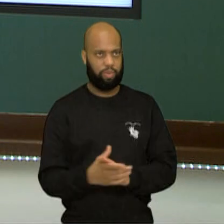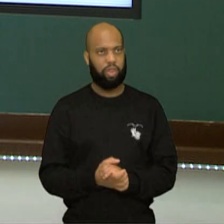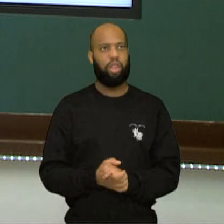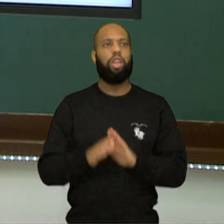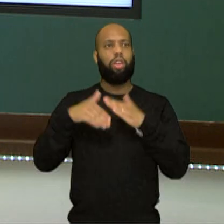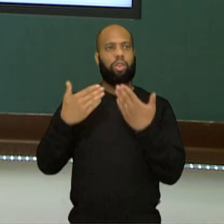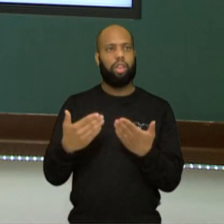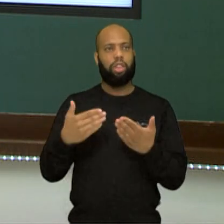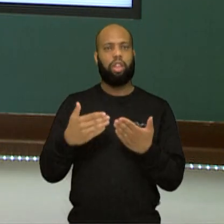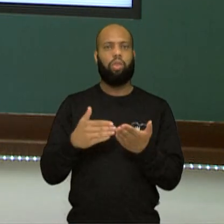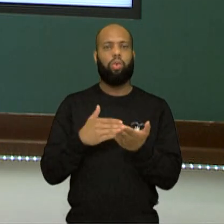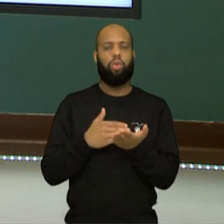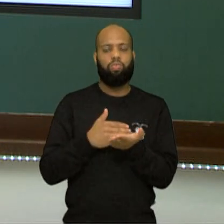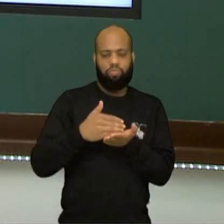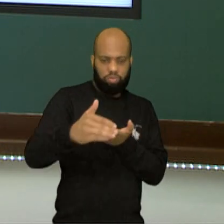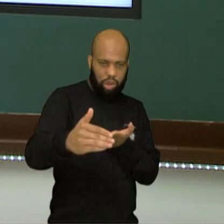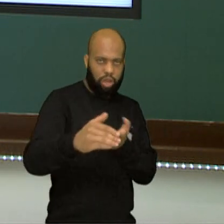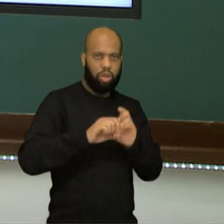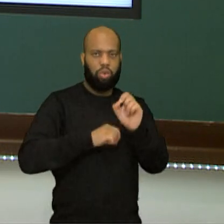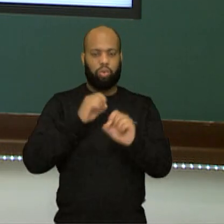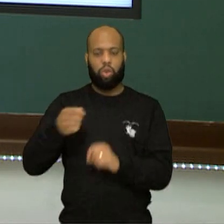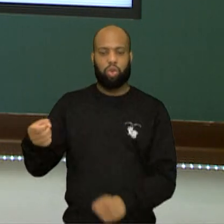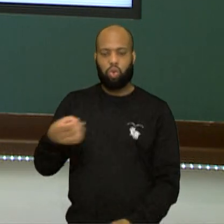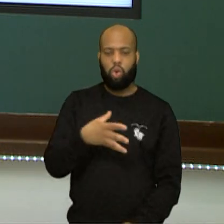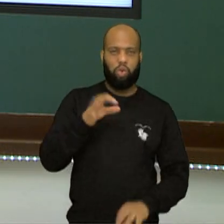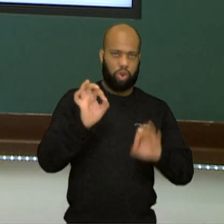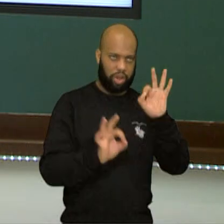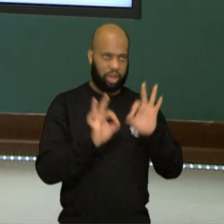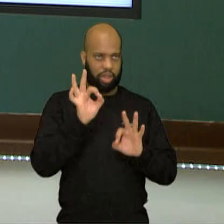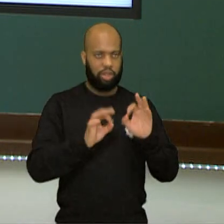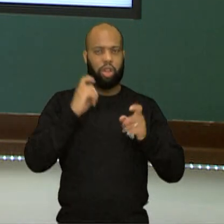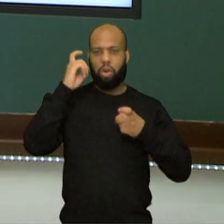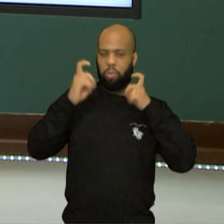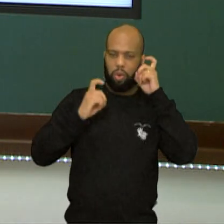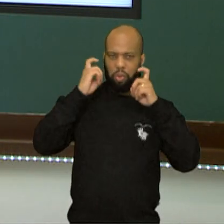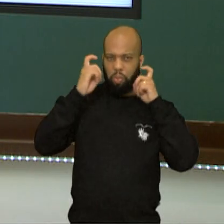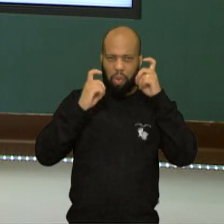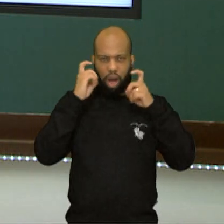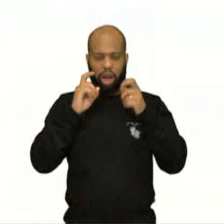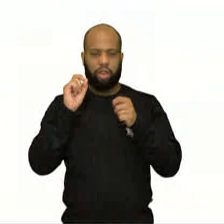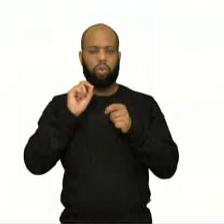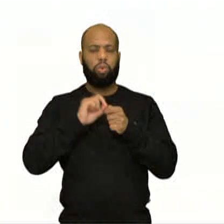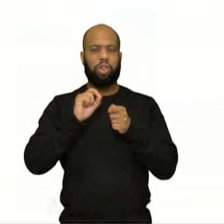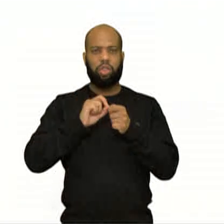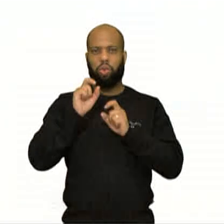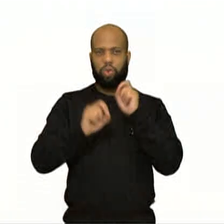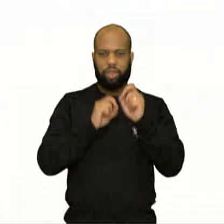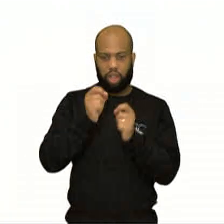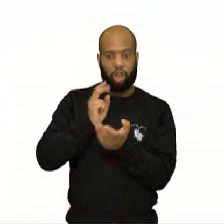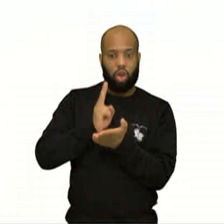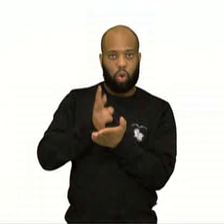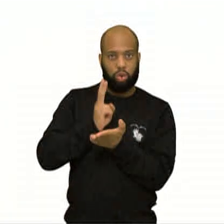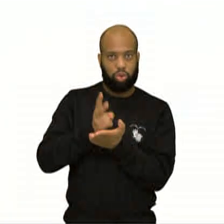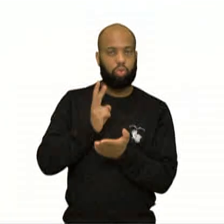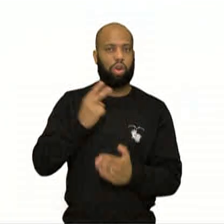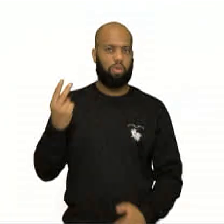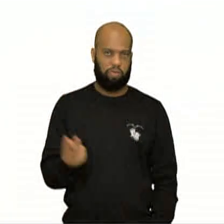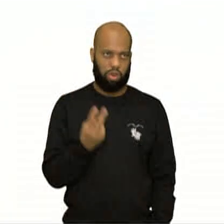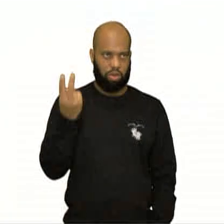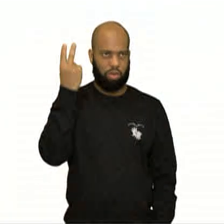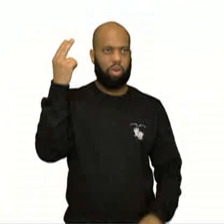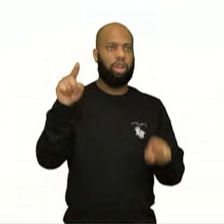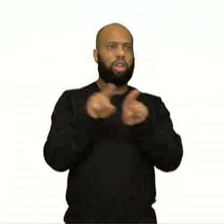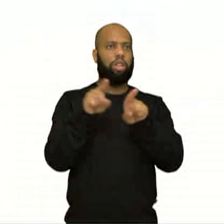Então, inaugura-se com a criação da ONU uma nova ordem internacional, preocupada em estabelecer valores e normas universais nos âmbitos